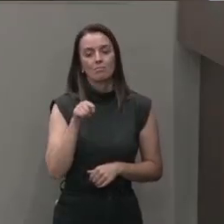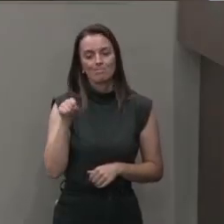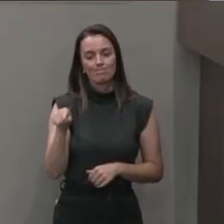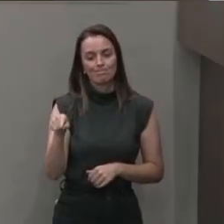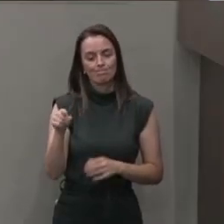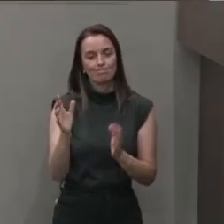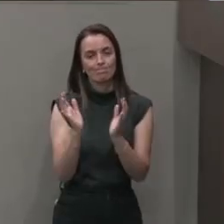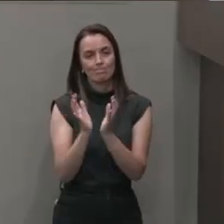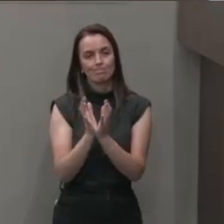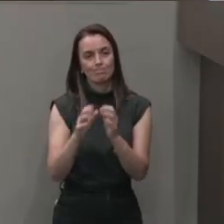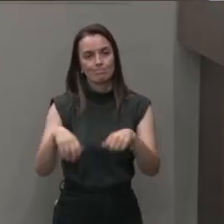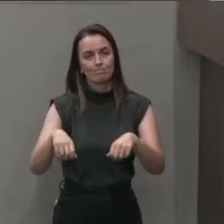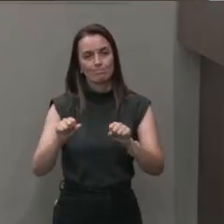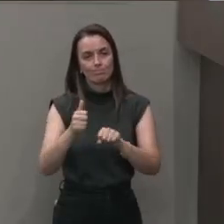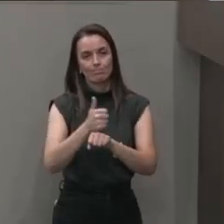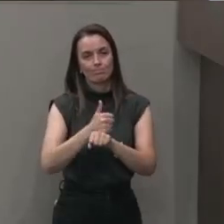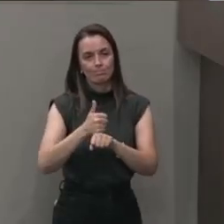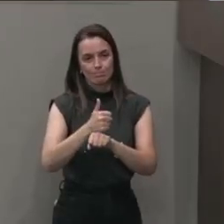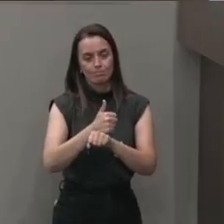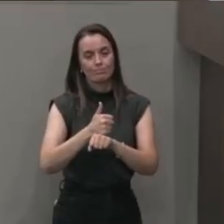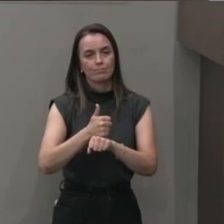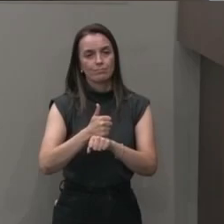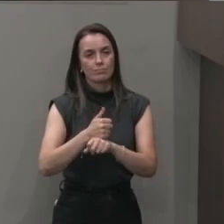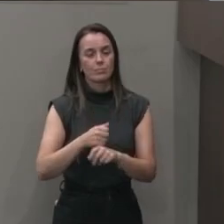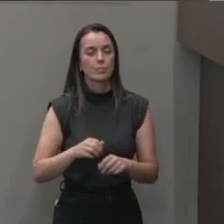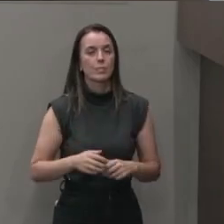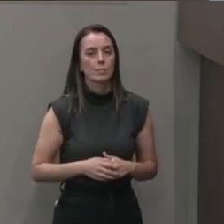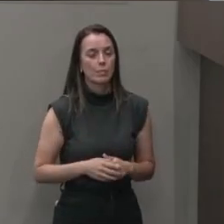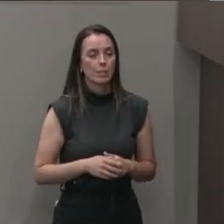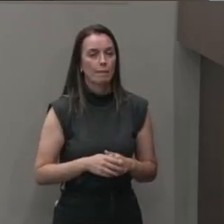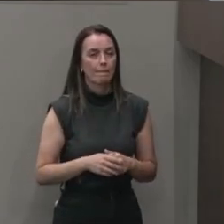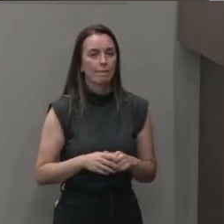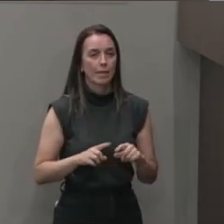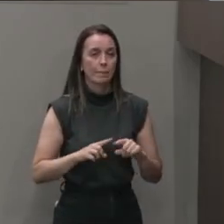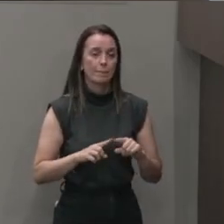movimento. Né? Deixaram eles lá na faixa etária